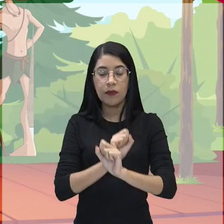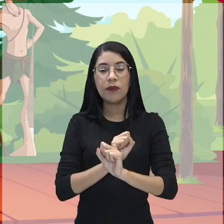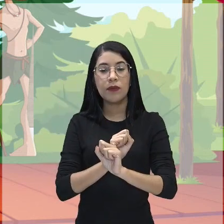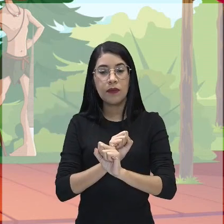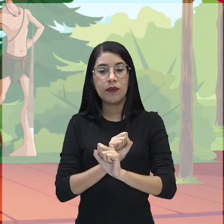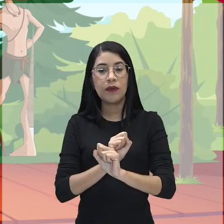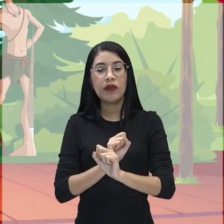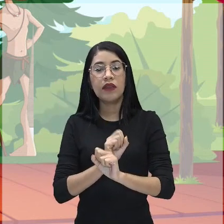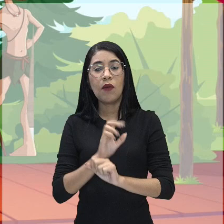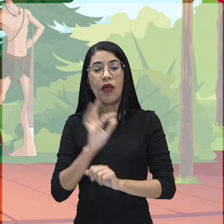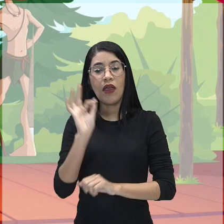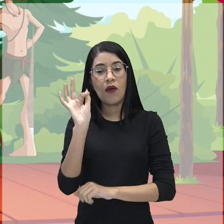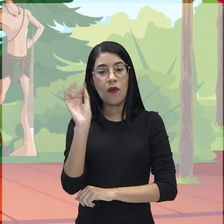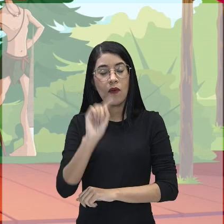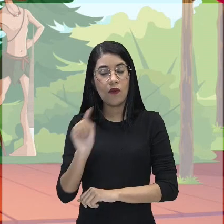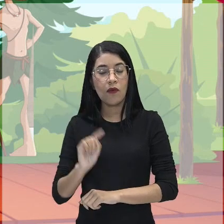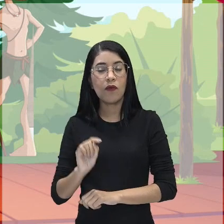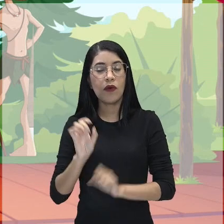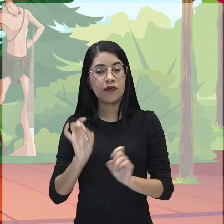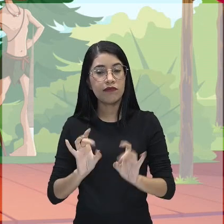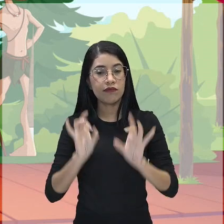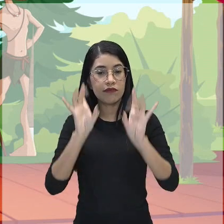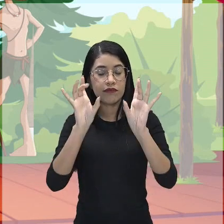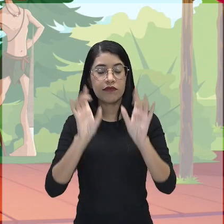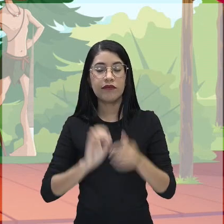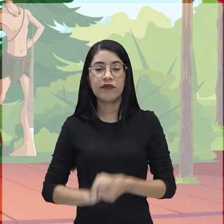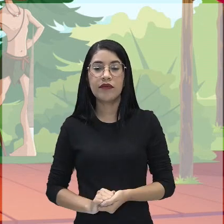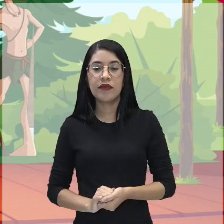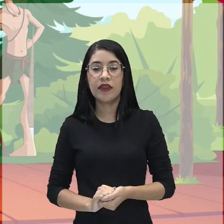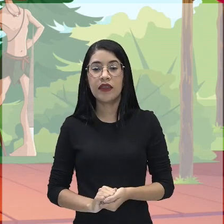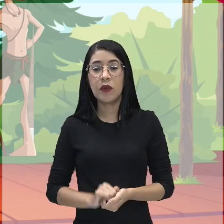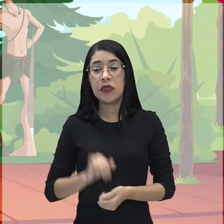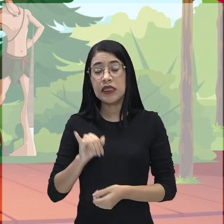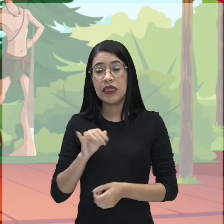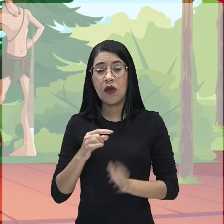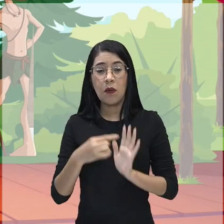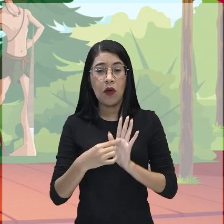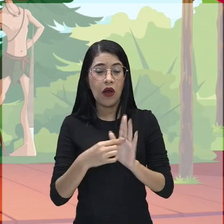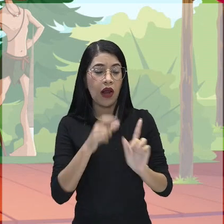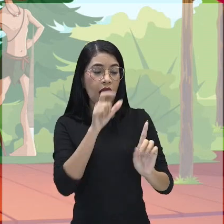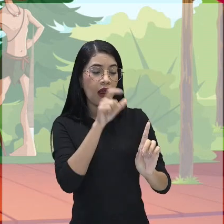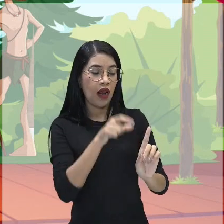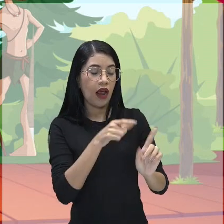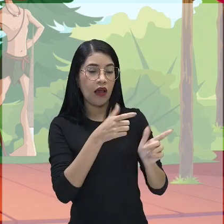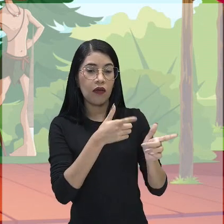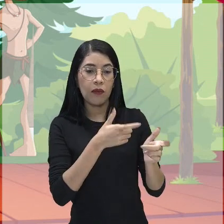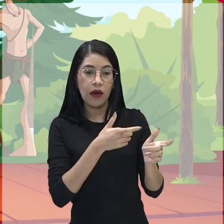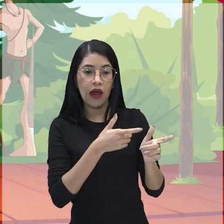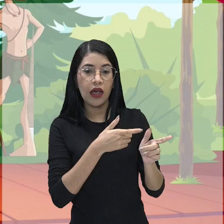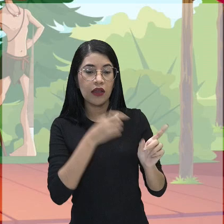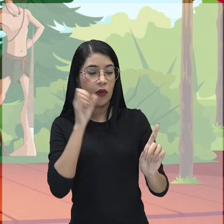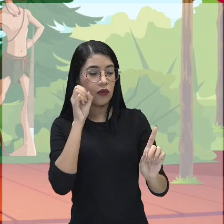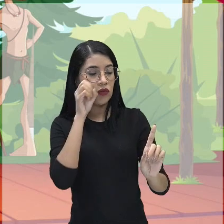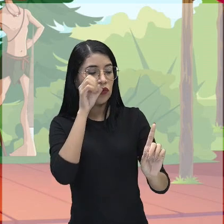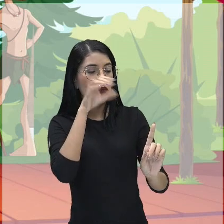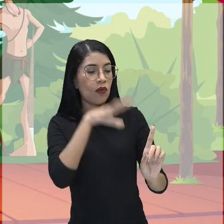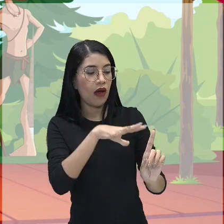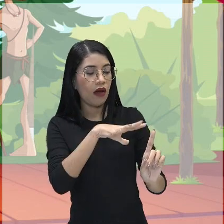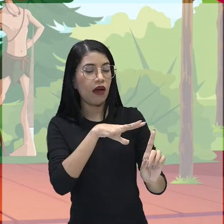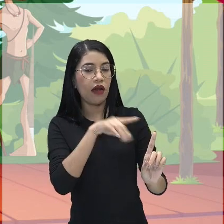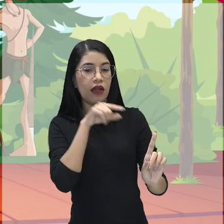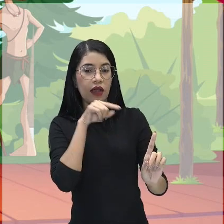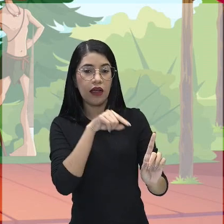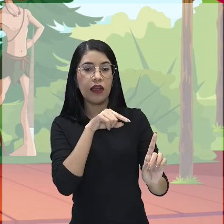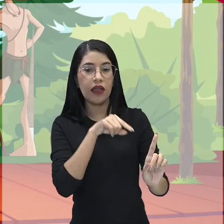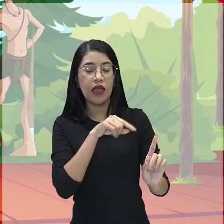isso é chamado de efeitos especiais. Ora, se eu quisesse destacar só o caçador, eu colocaria o iluminador, que